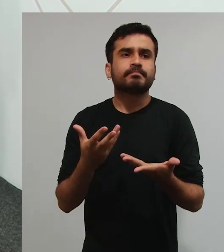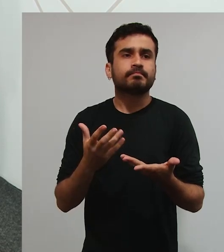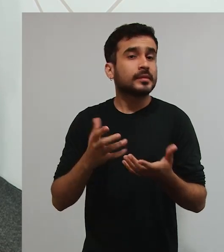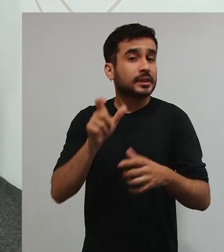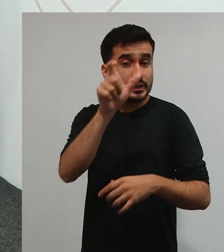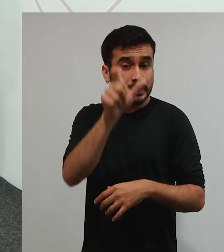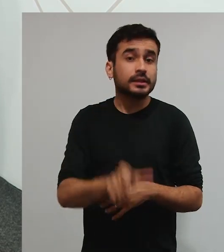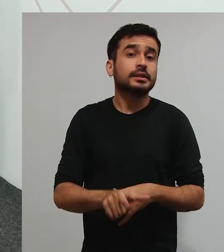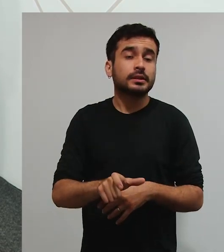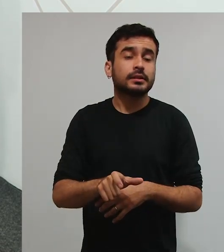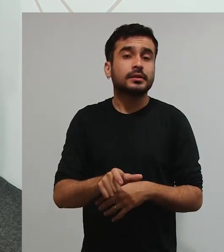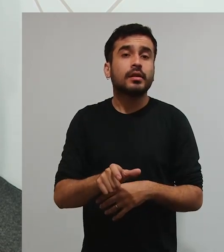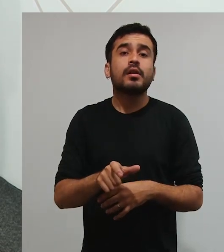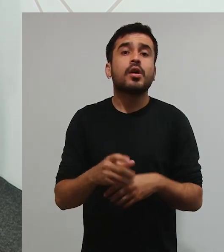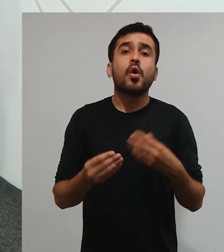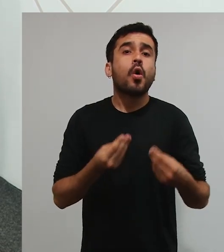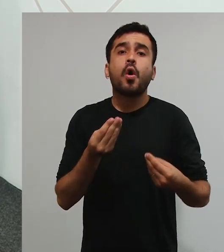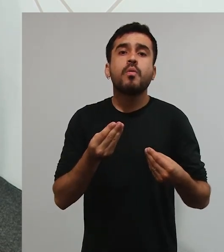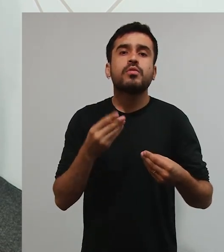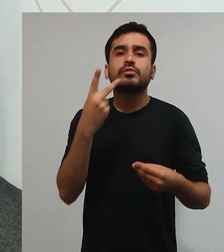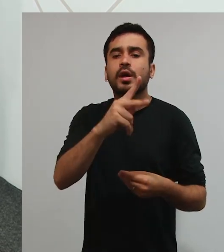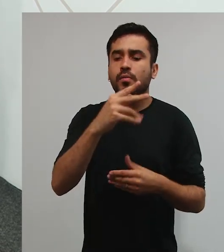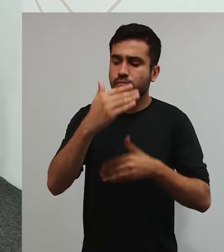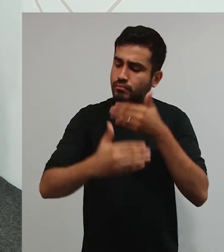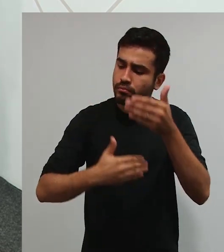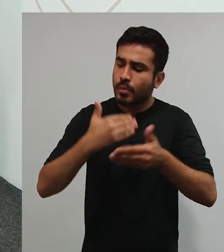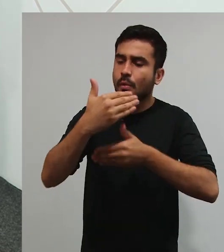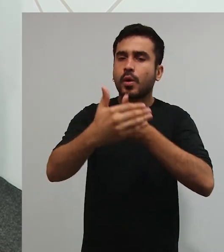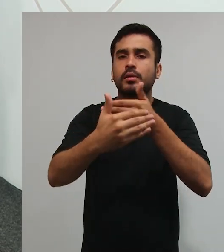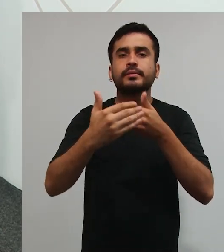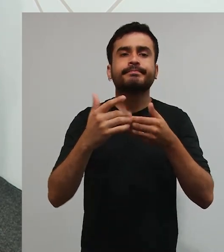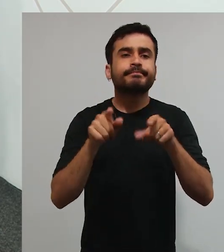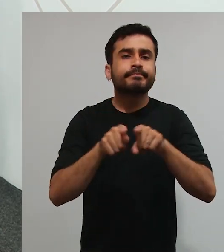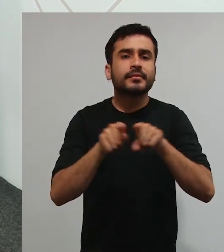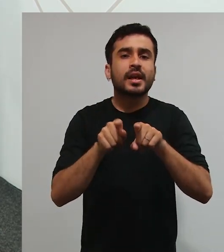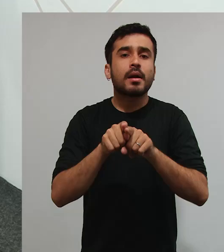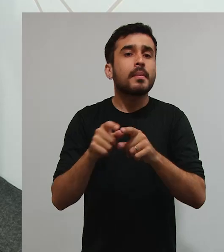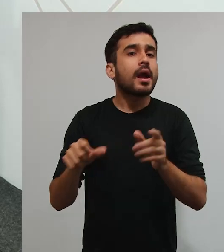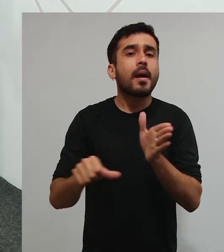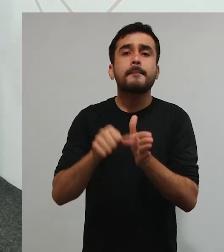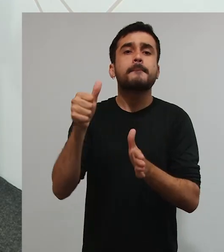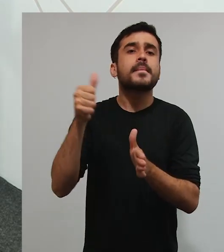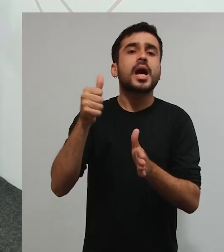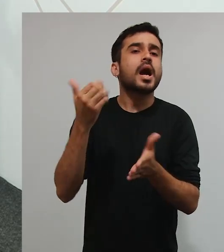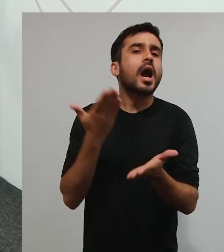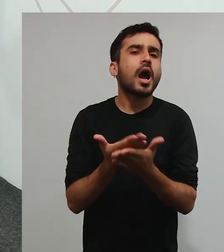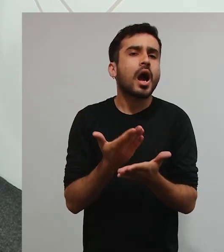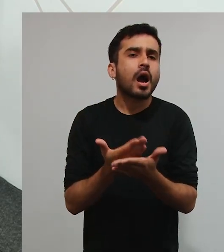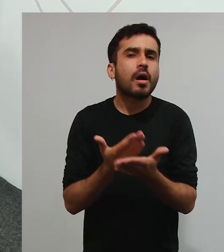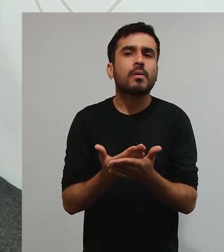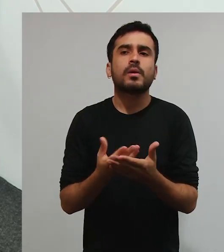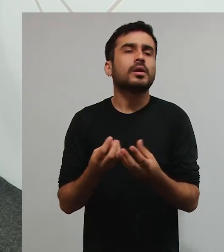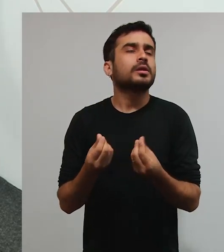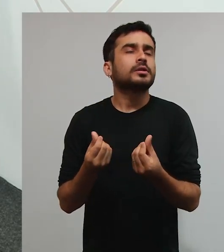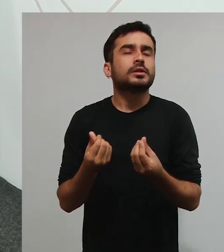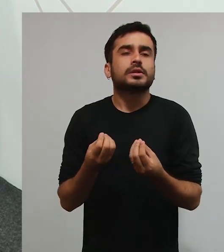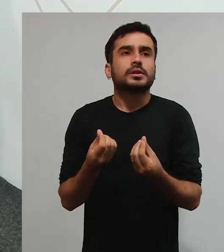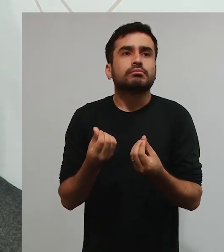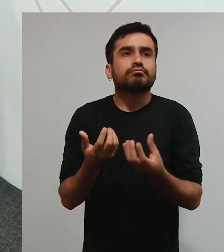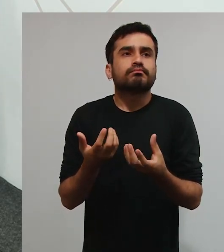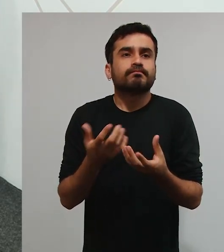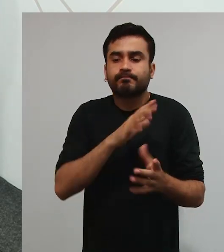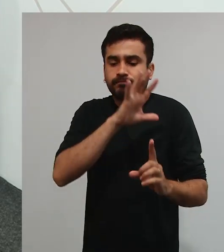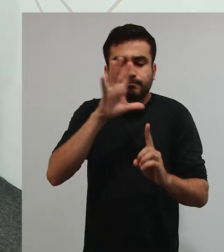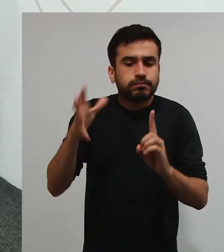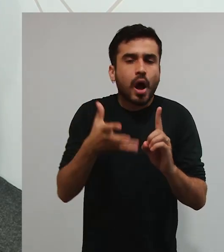por acreditar, né, em algo melhor. E daí para frente, como que você chegou a